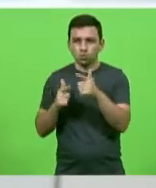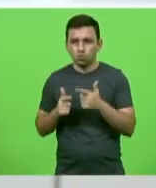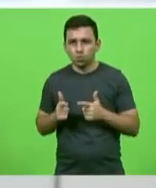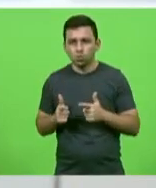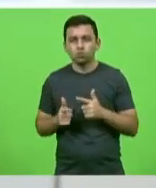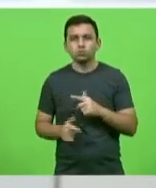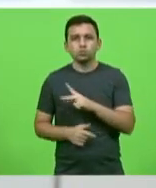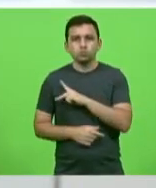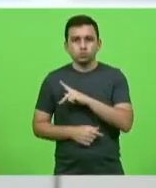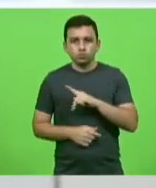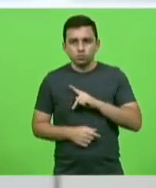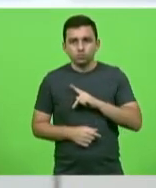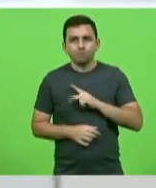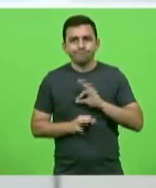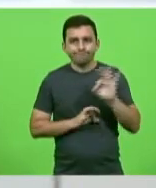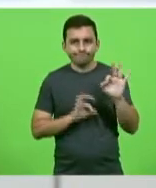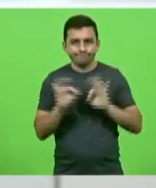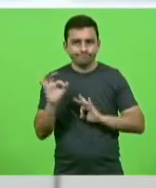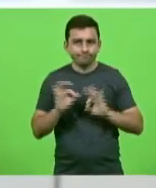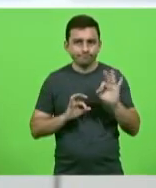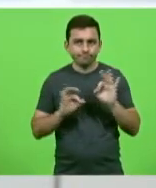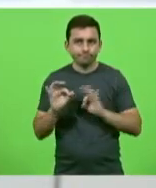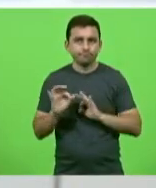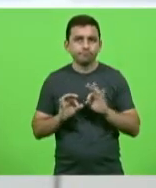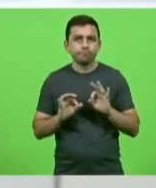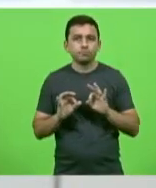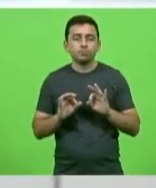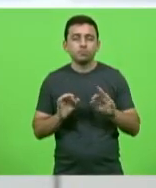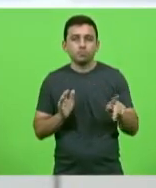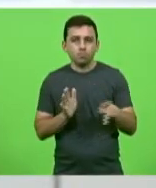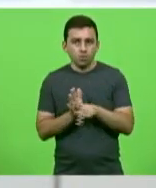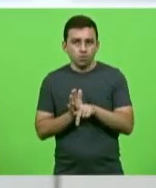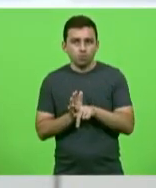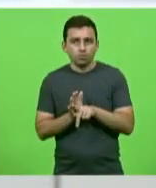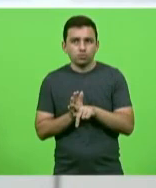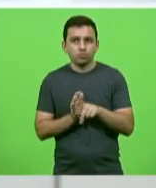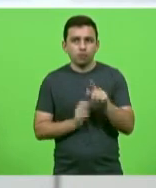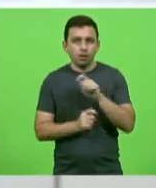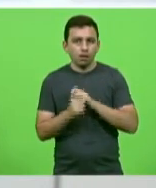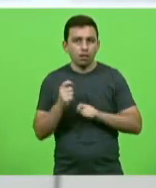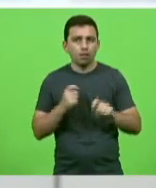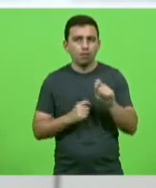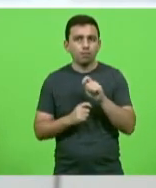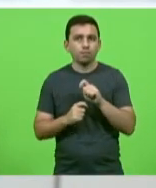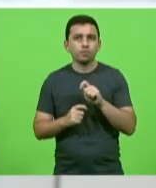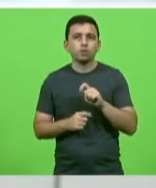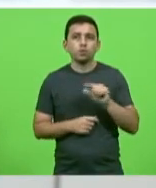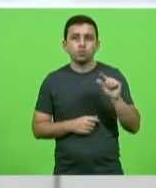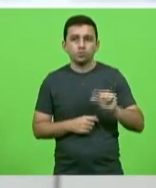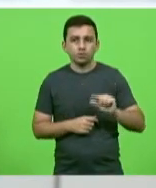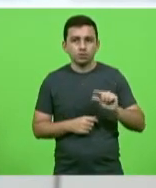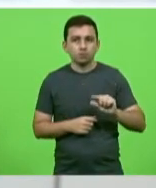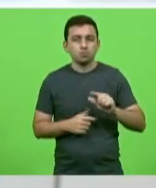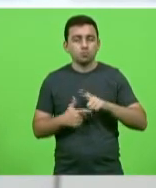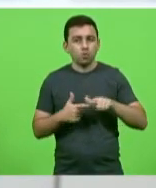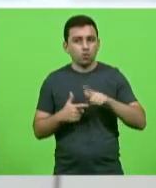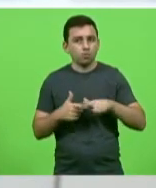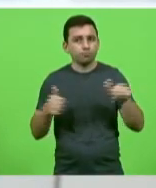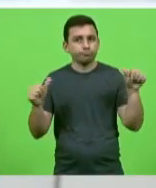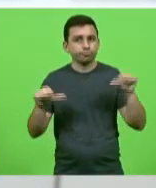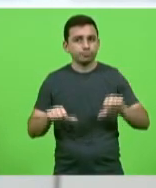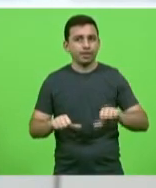envolvidos na elaboração e concretude desta negociação no mínimo talentosa é